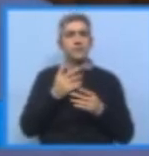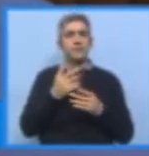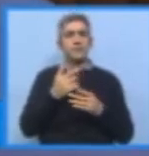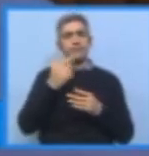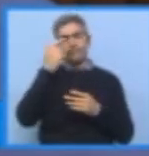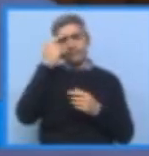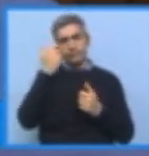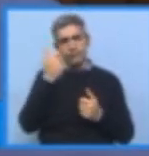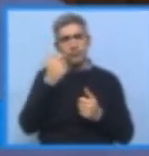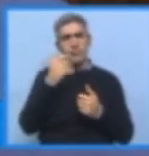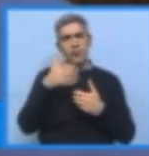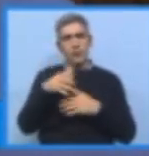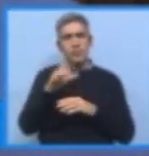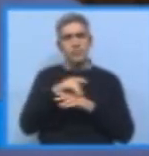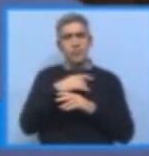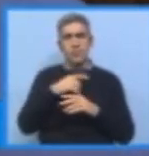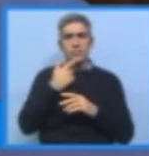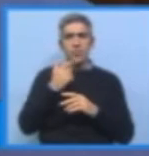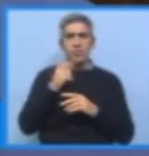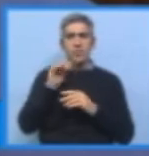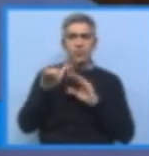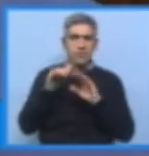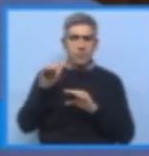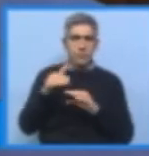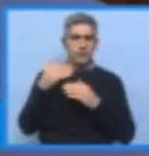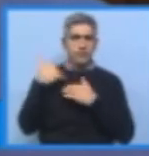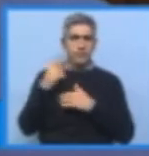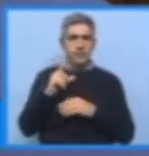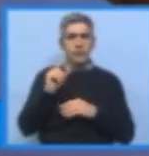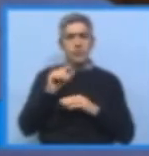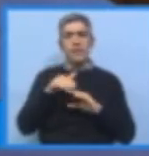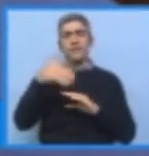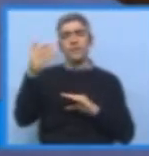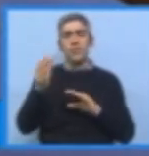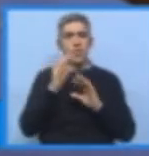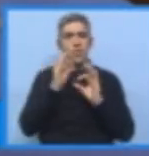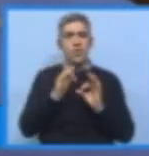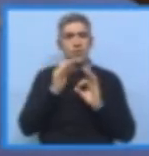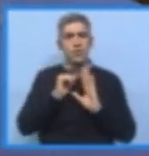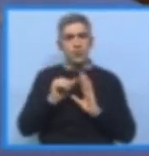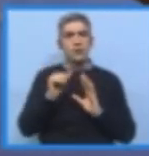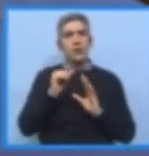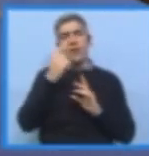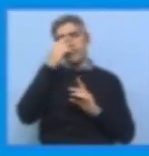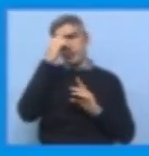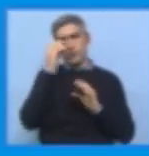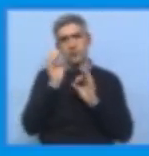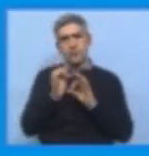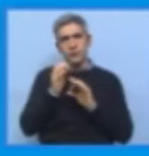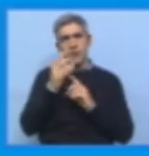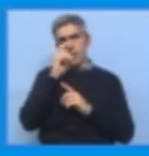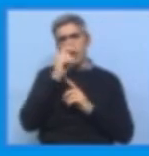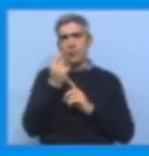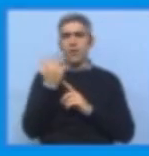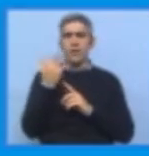bom senso de deixar os médicos fora disso. Por outro lado, mesmo fora dos cuidados intensivos, numa enfermaria, eu lembro-me de uma situação